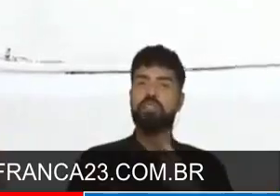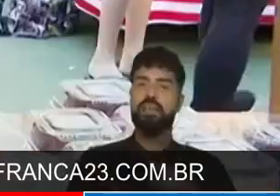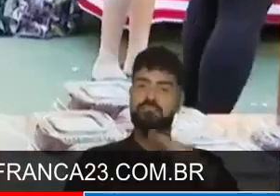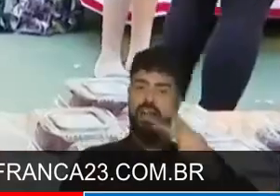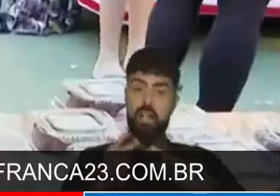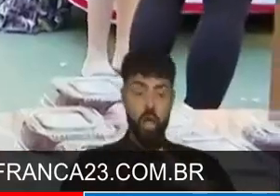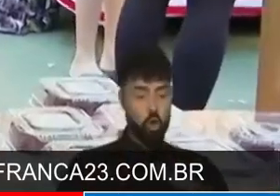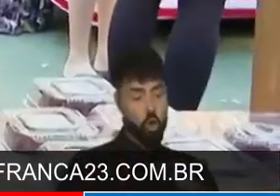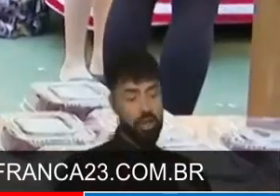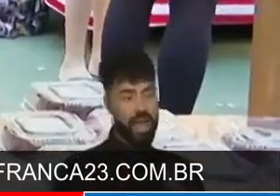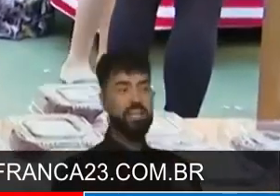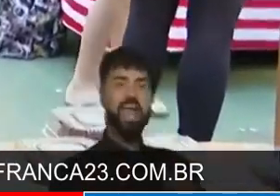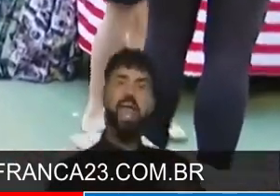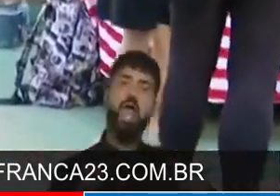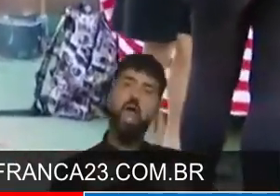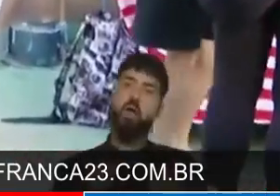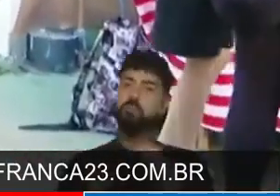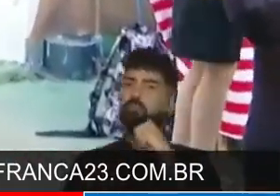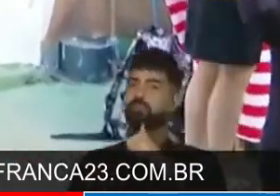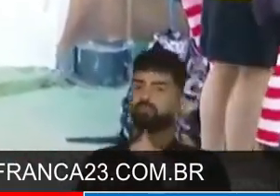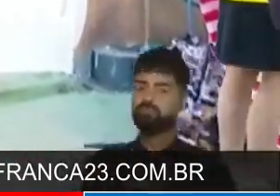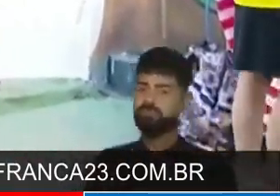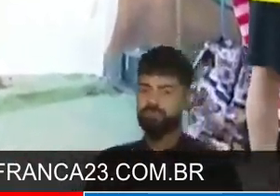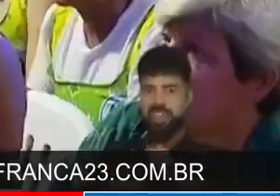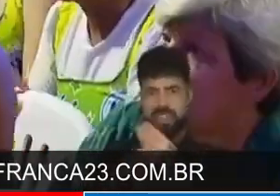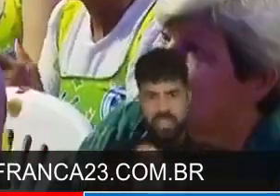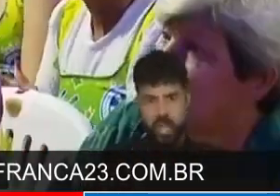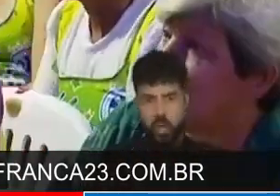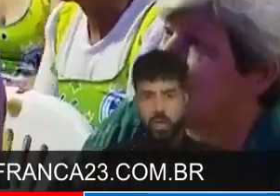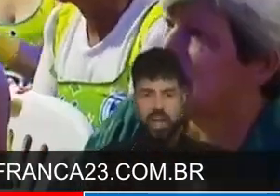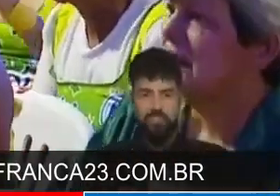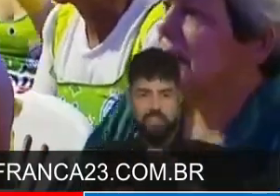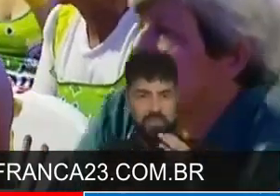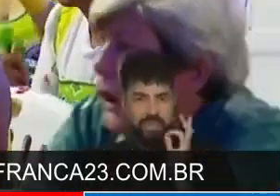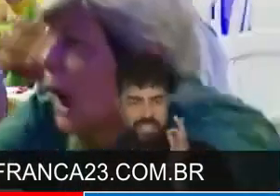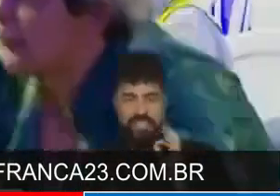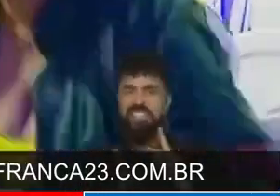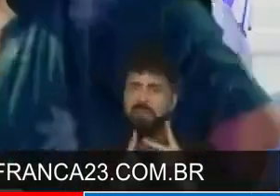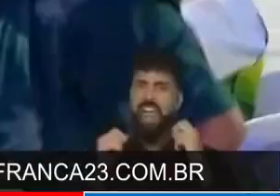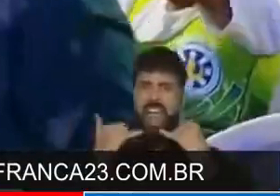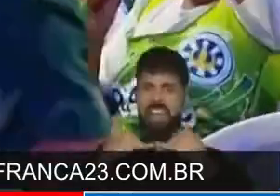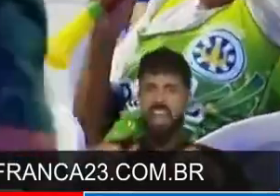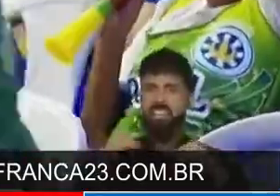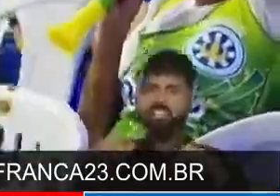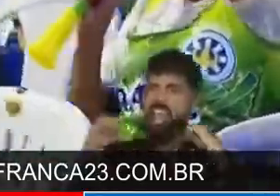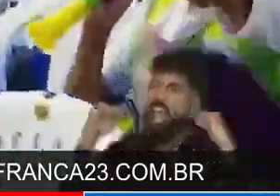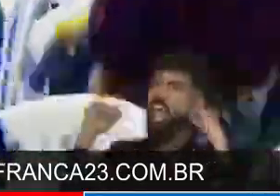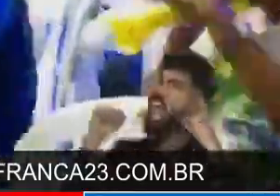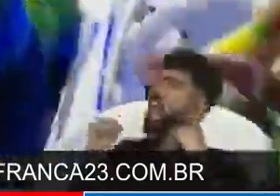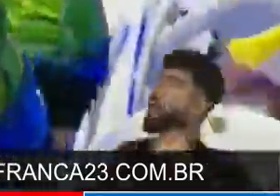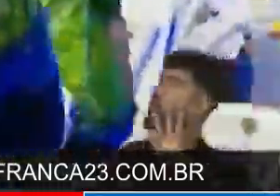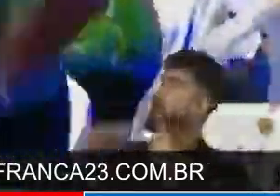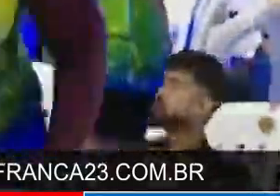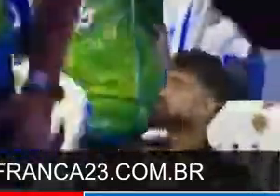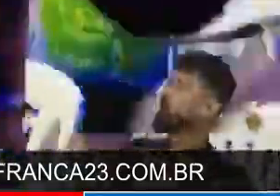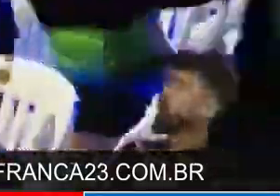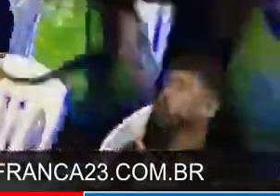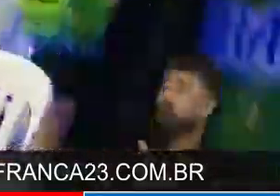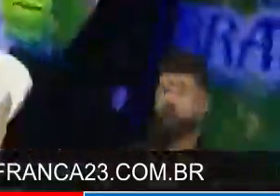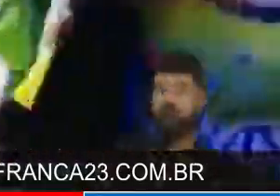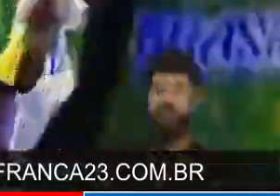mulher. Foi oferecido um café da manhã farto. E não faltou energia para comemorar os 4 gols contra o